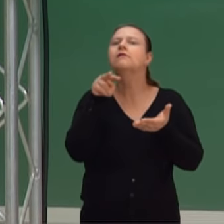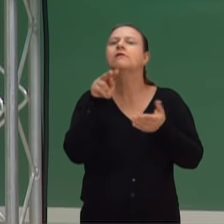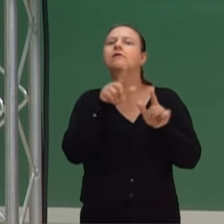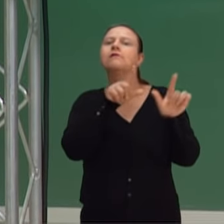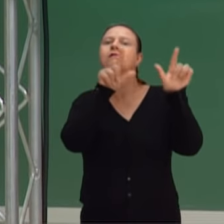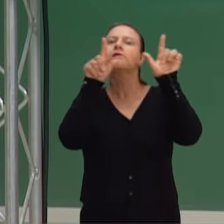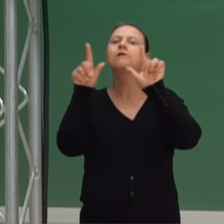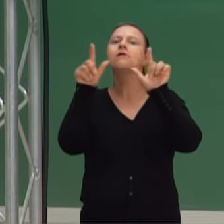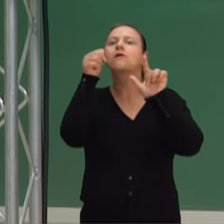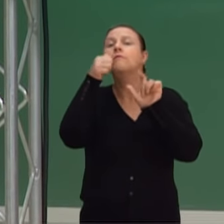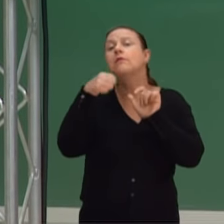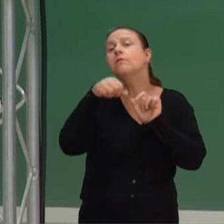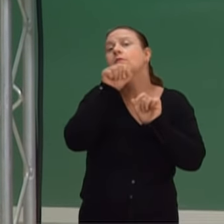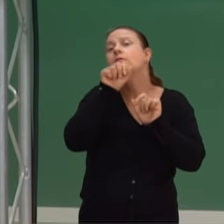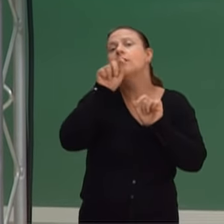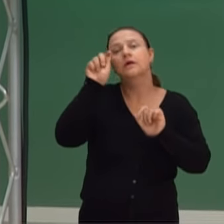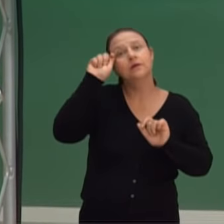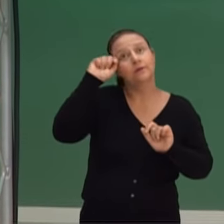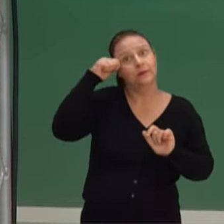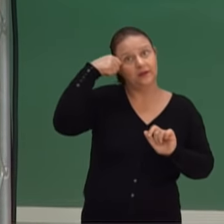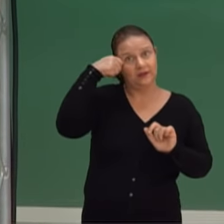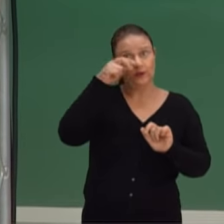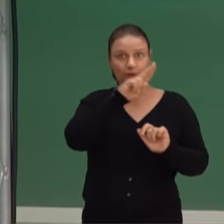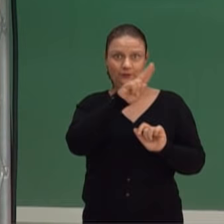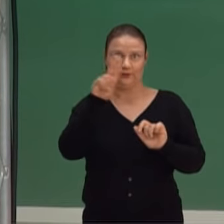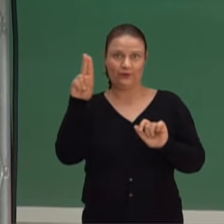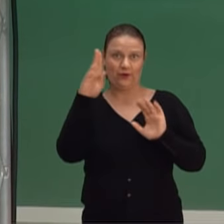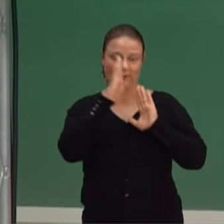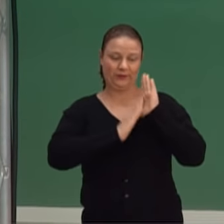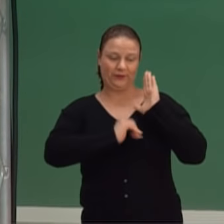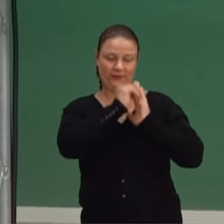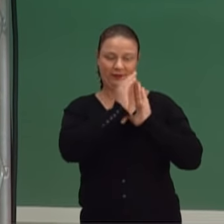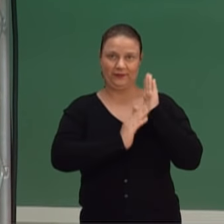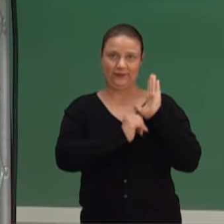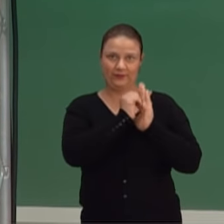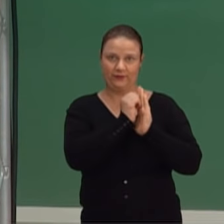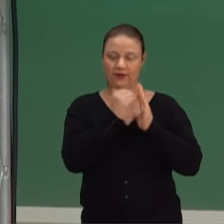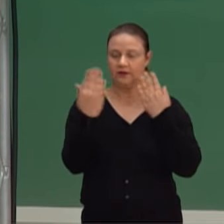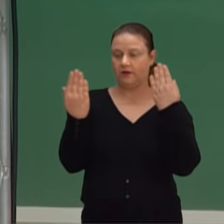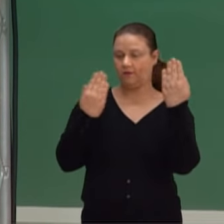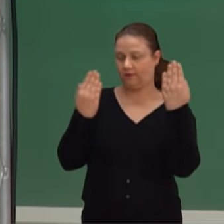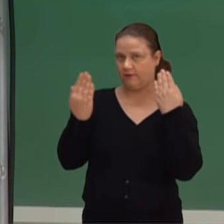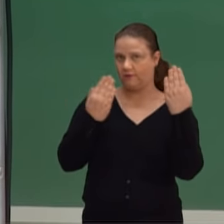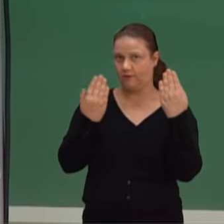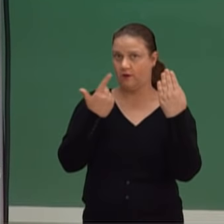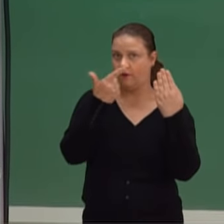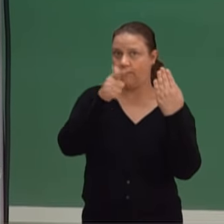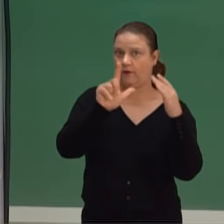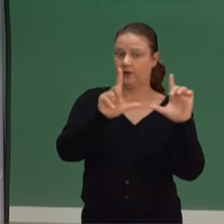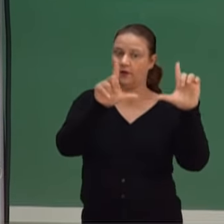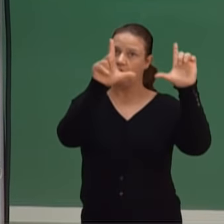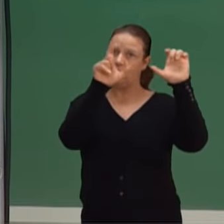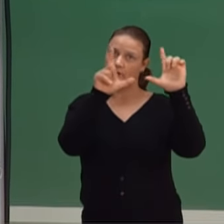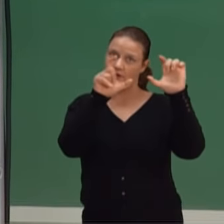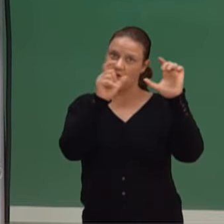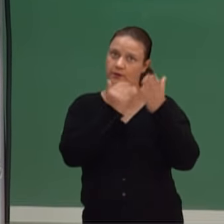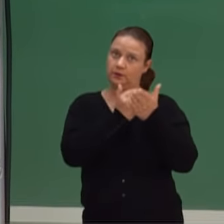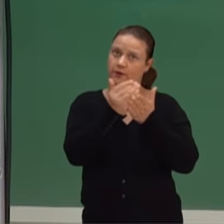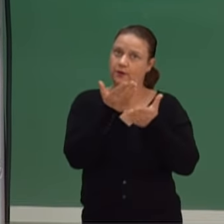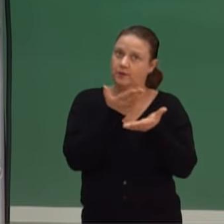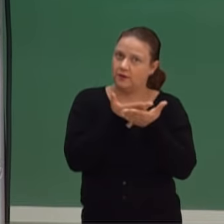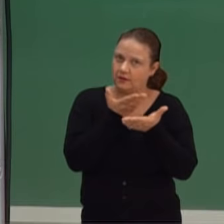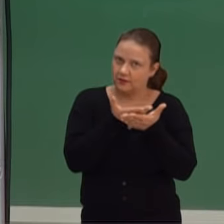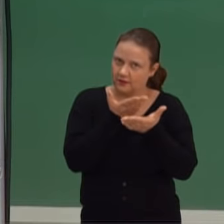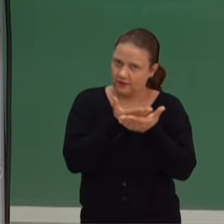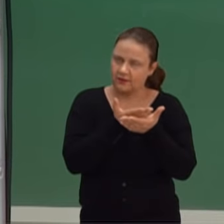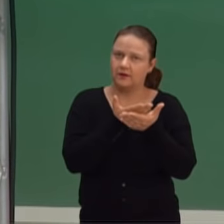Mãe Preta, vai ter uma pintura chamada Mãe Preta, vai comparar essa pintura com aquela fotografia que a gente viu no começo da aula, que vai estar ali